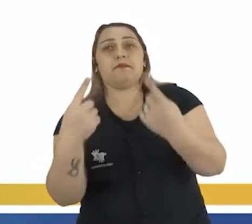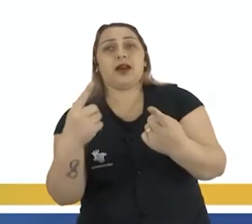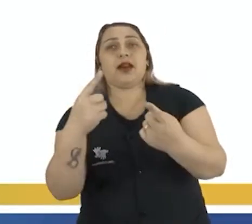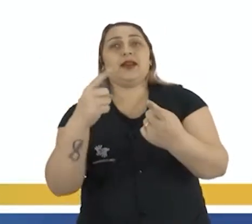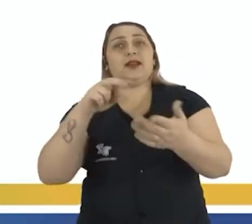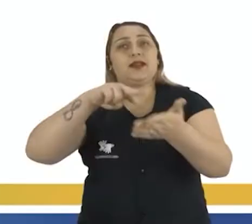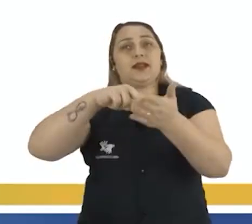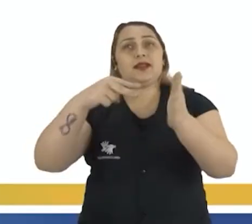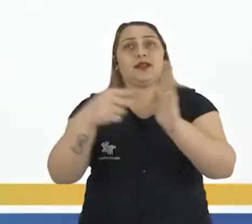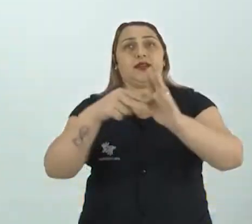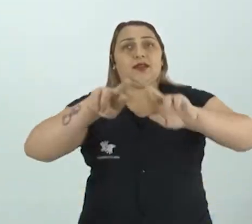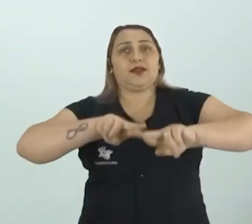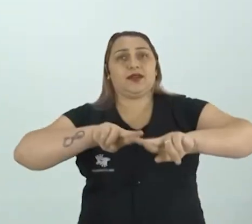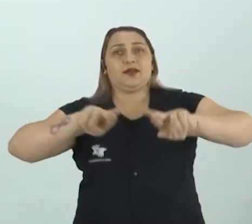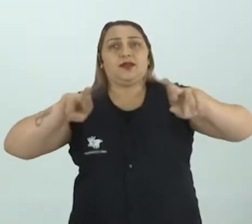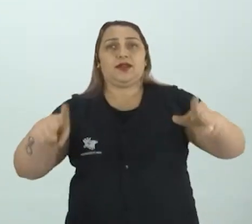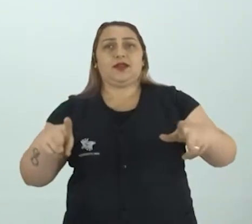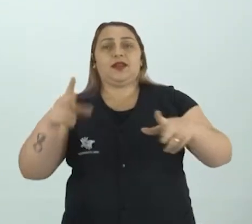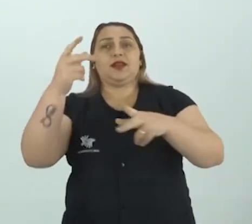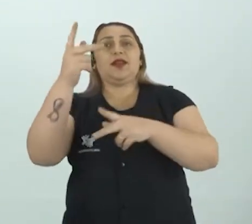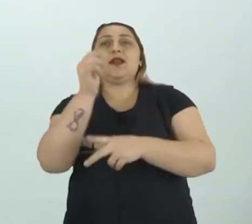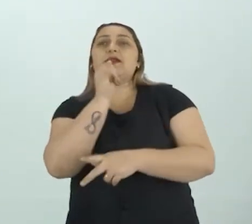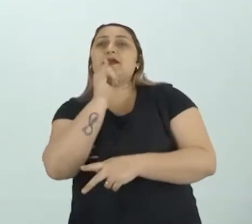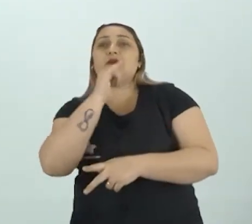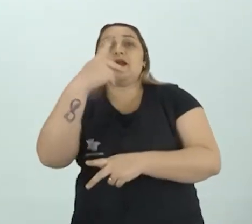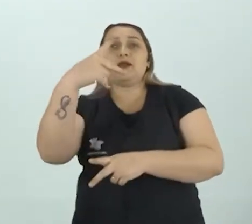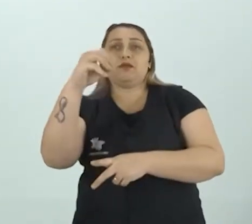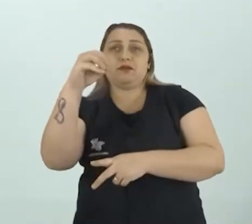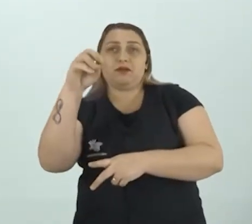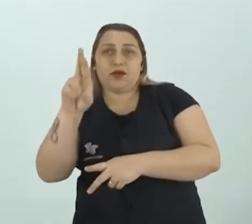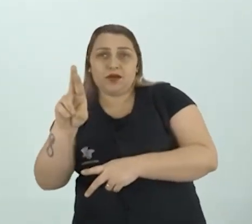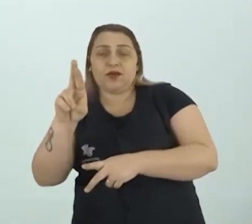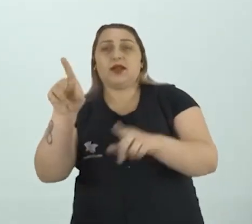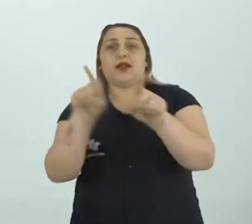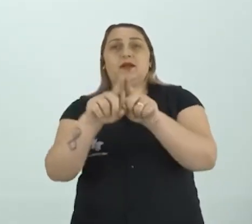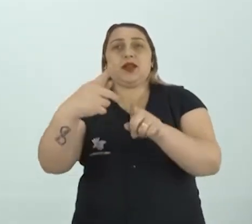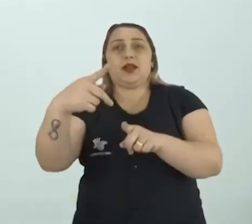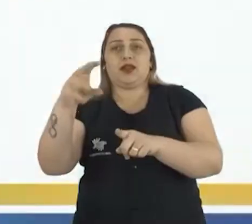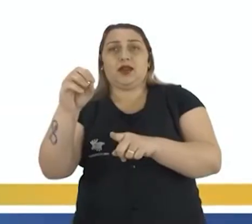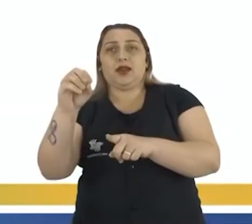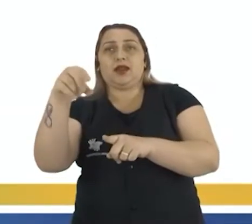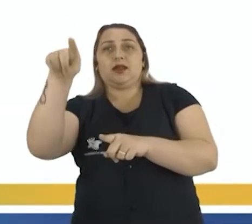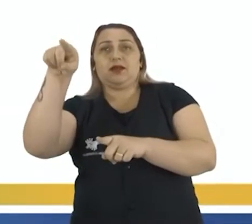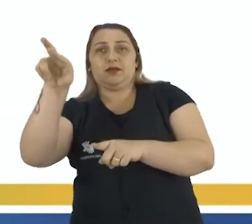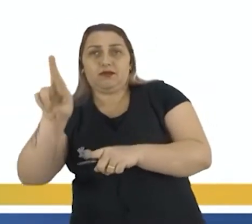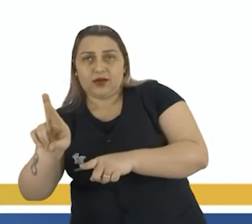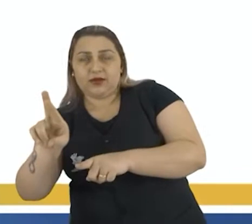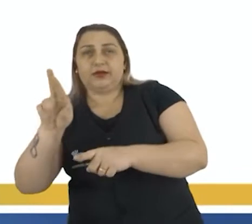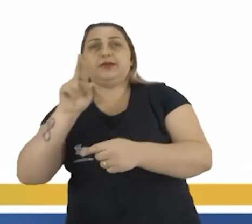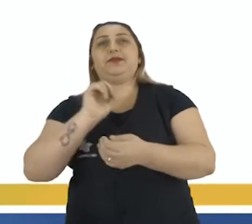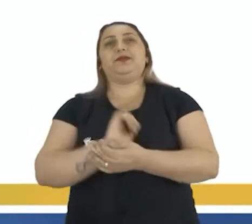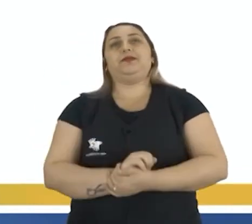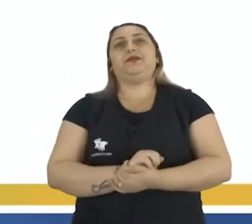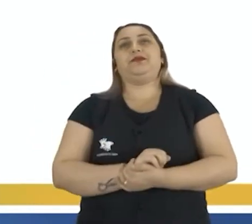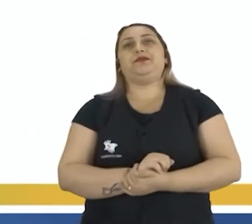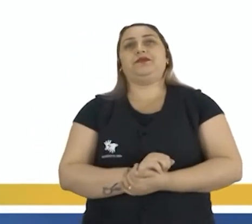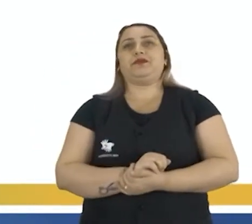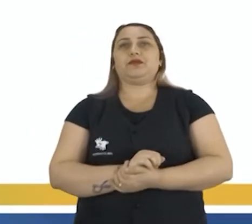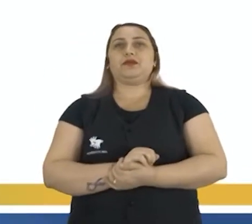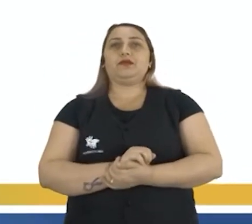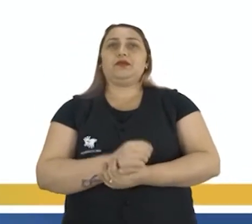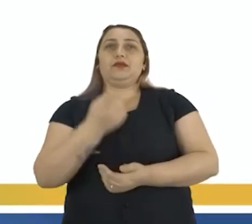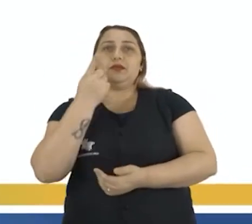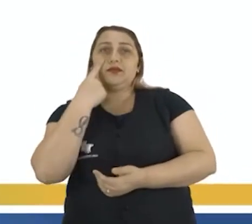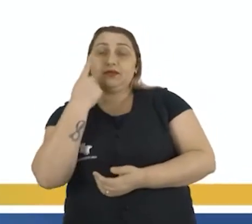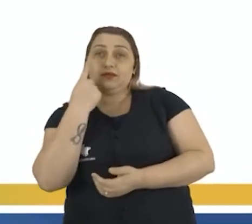é o caso do por e do por com acentinho circunflexo. Então, vamos lá para a gente definir como é